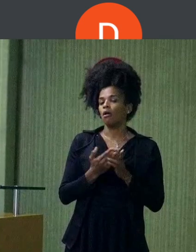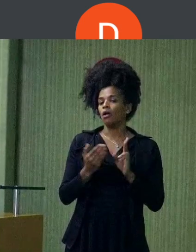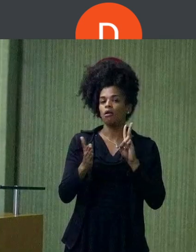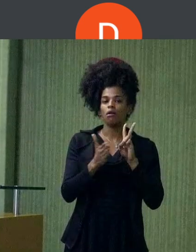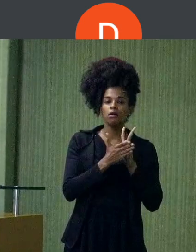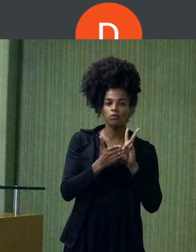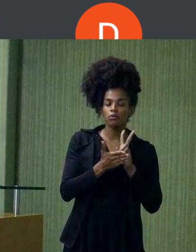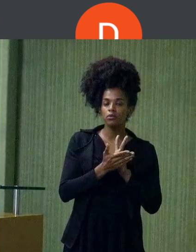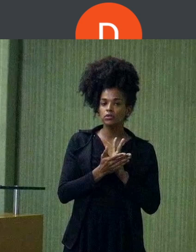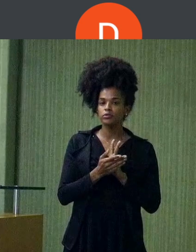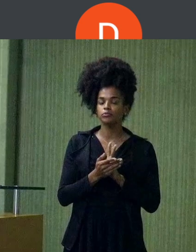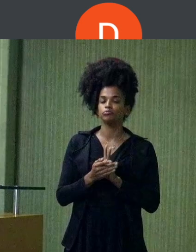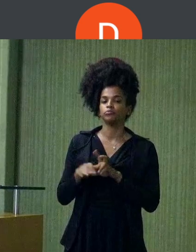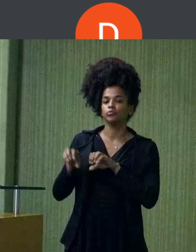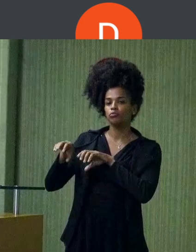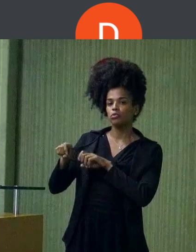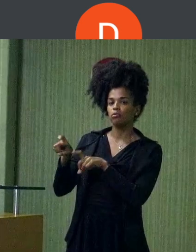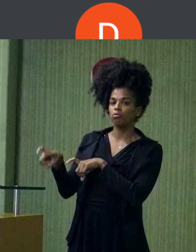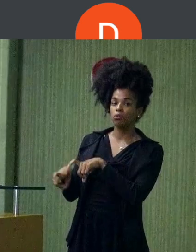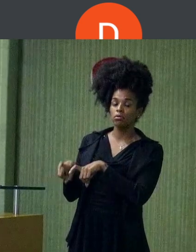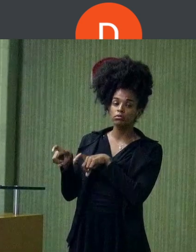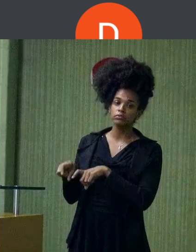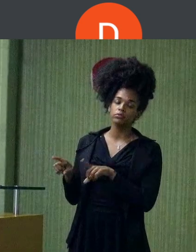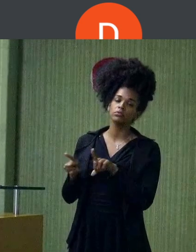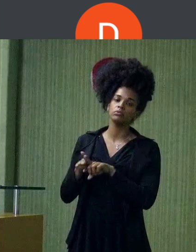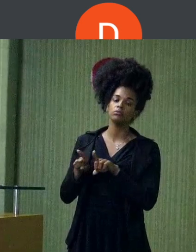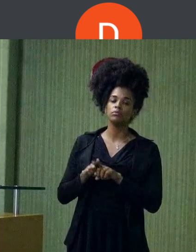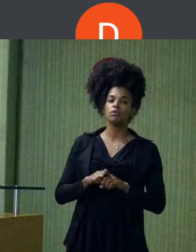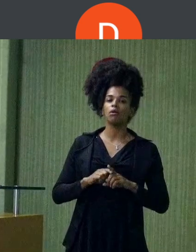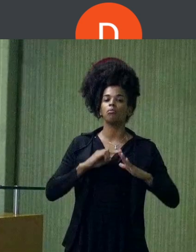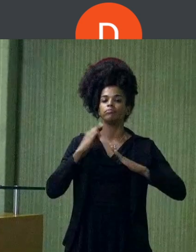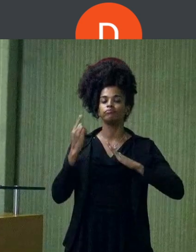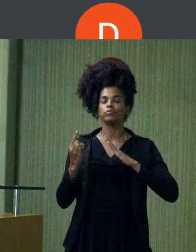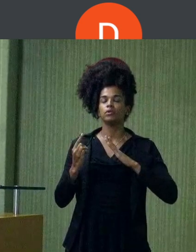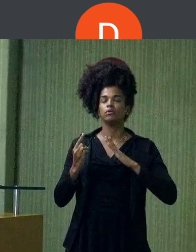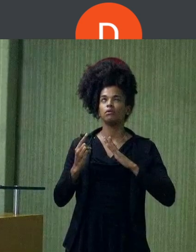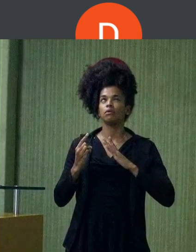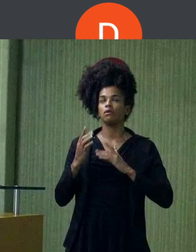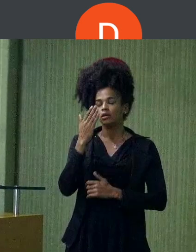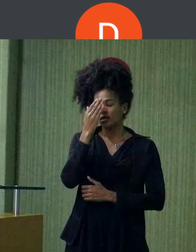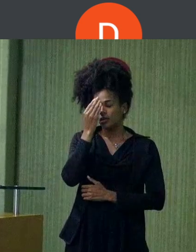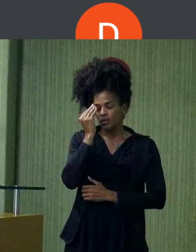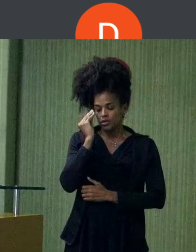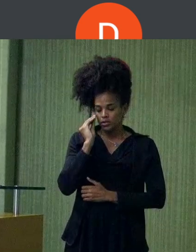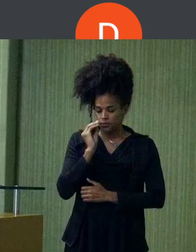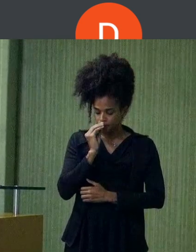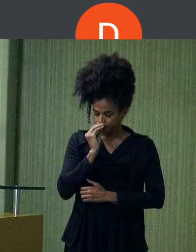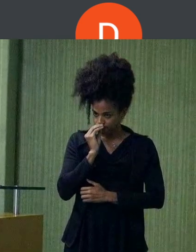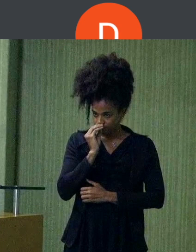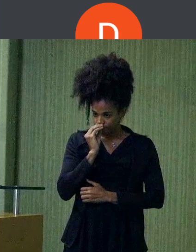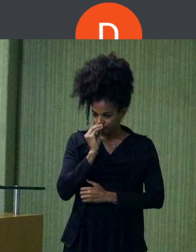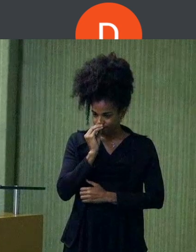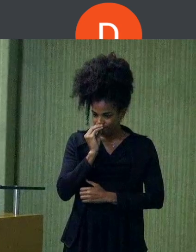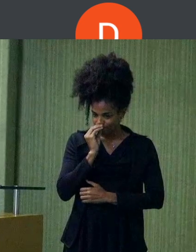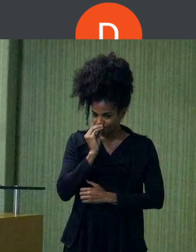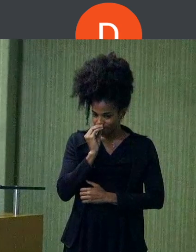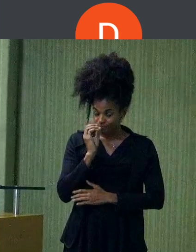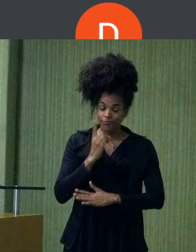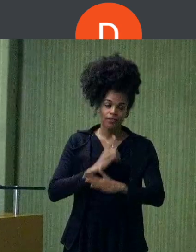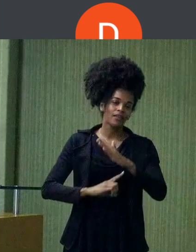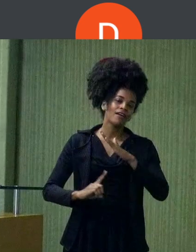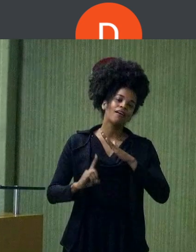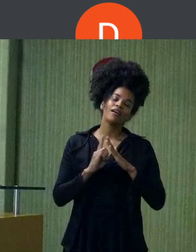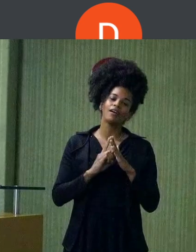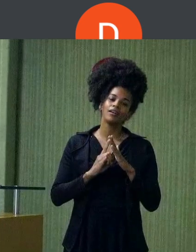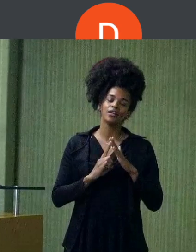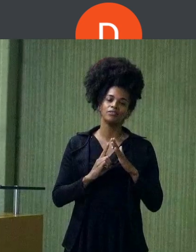Educação do campo e educação escolar quilombola nós temos aí seis metas associadas né Eh